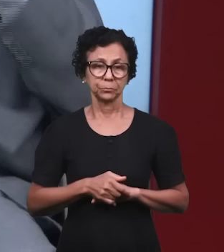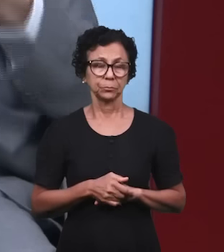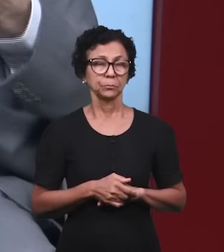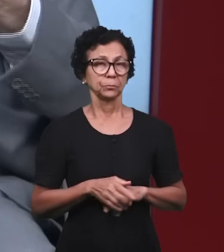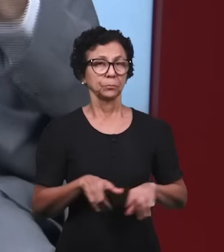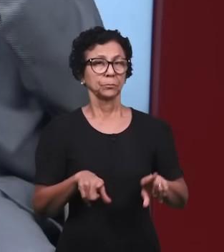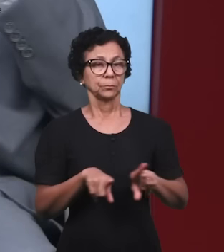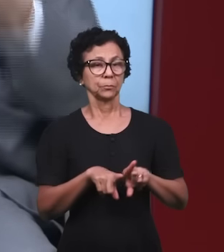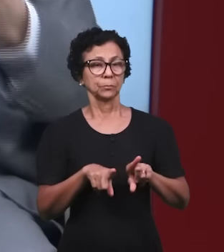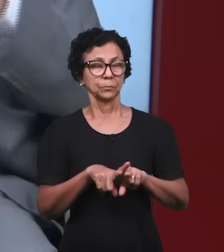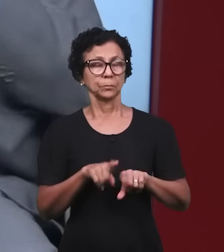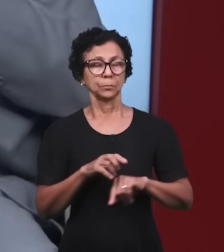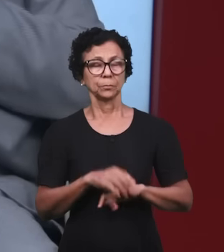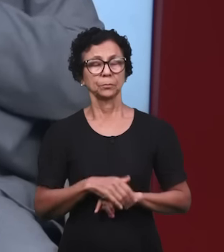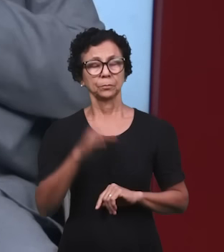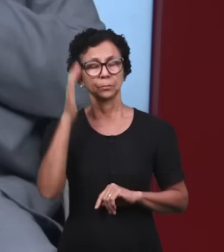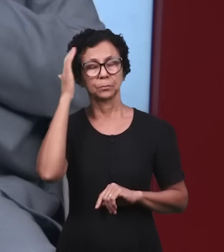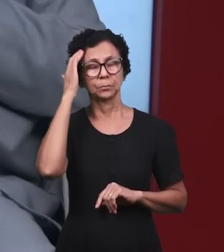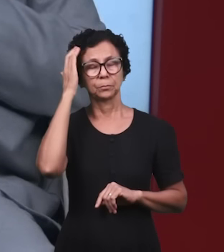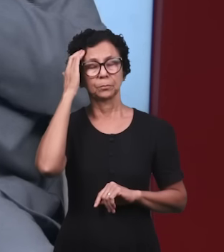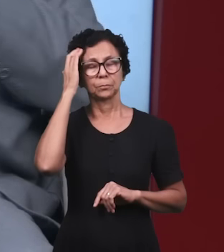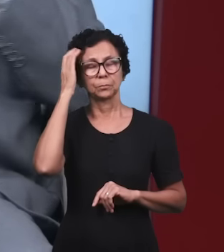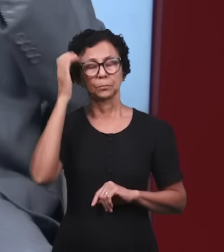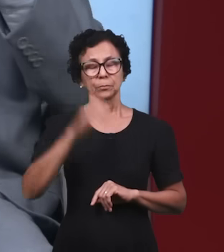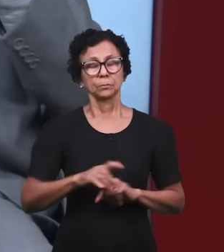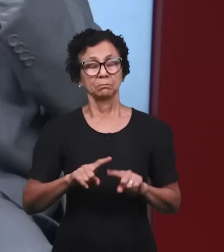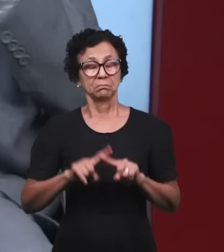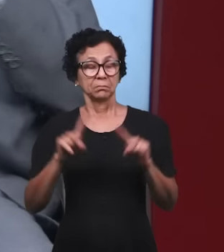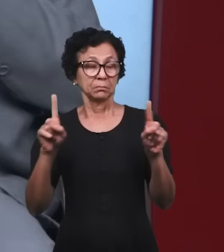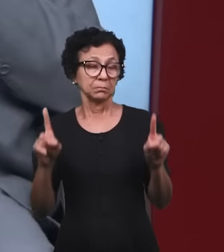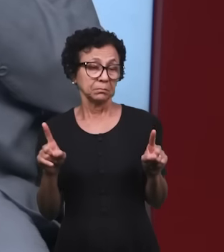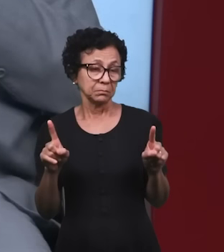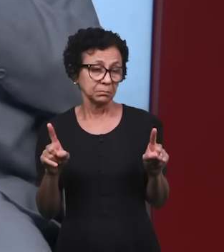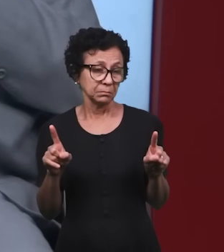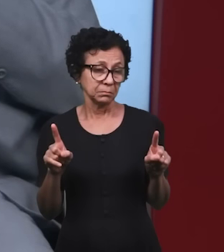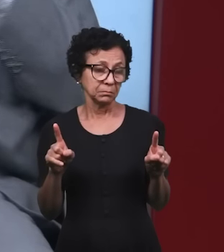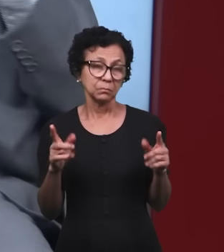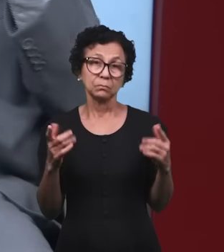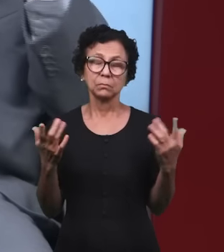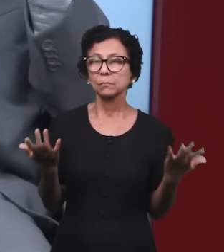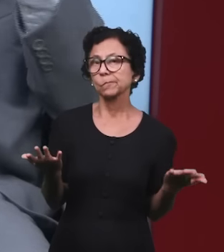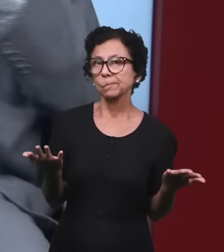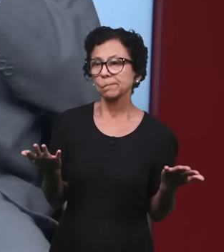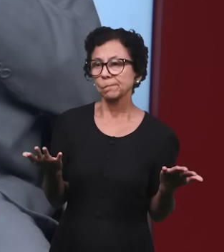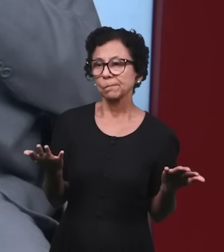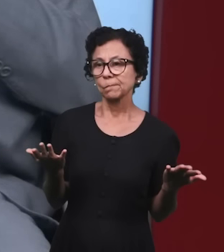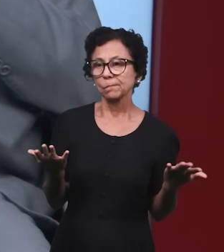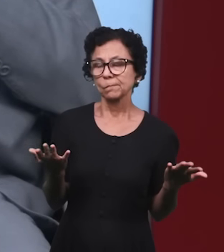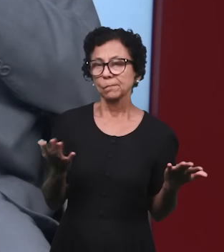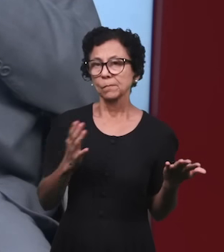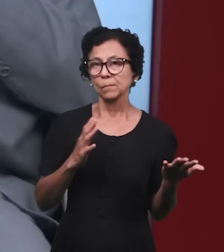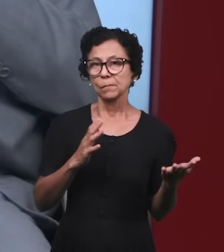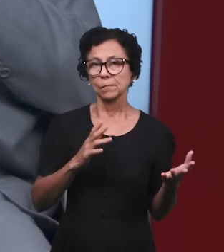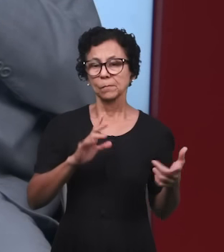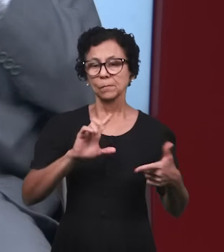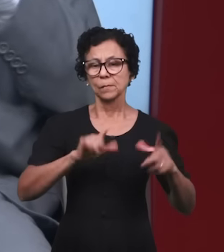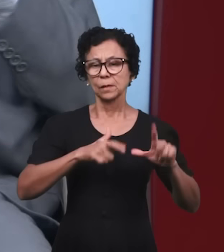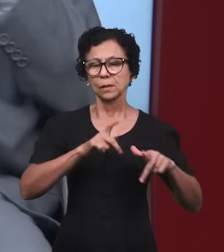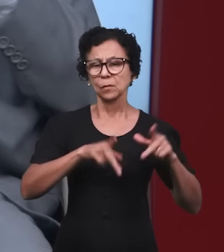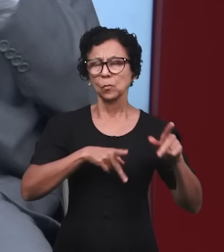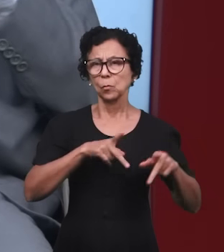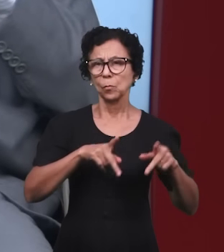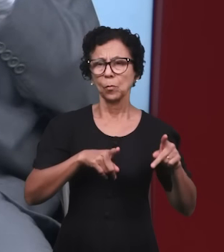de forma bem consolidada. Entretanto, entre o povo de Israel não